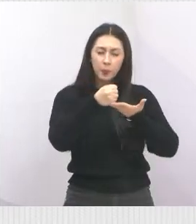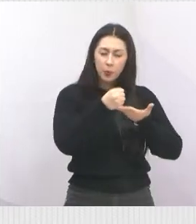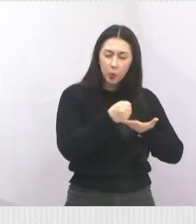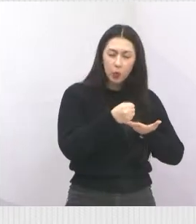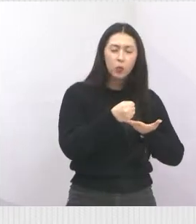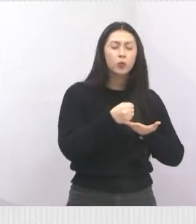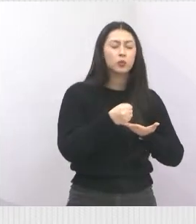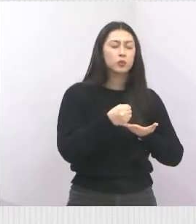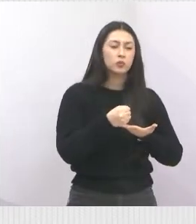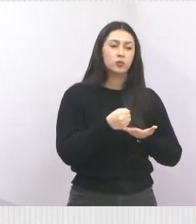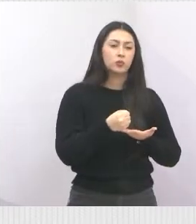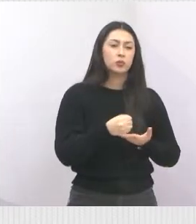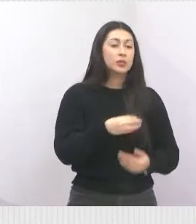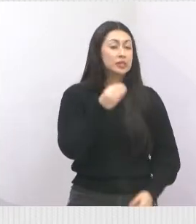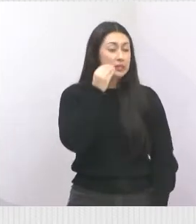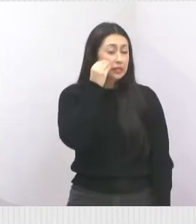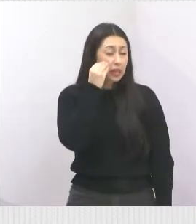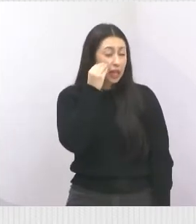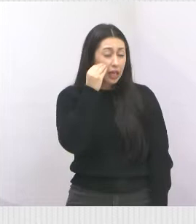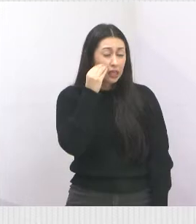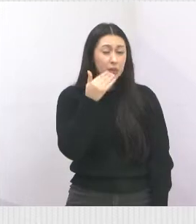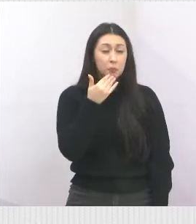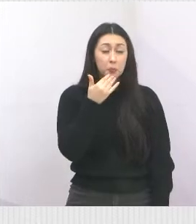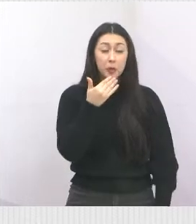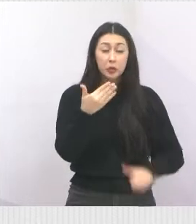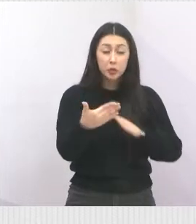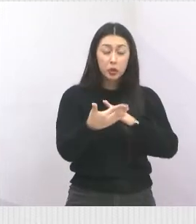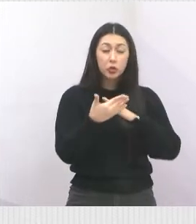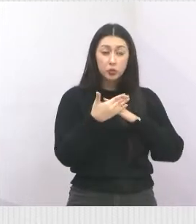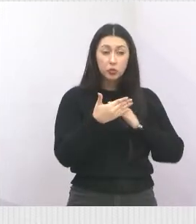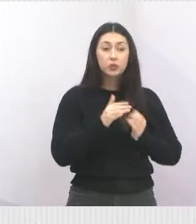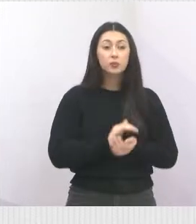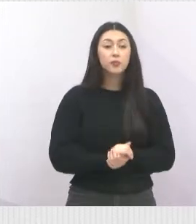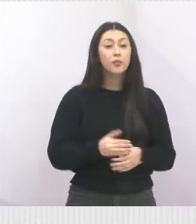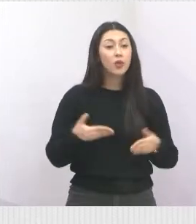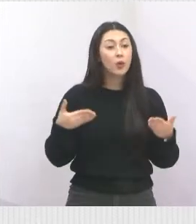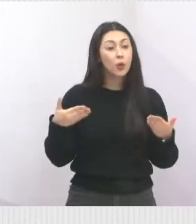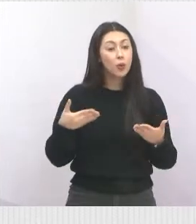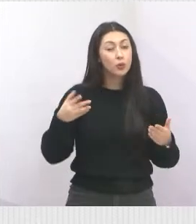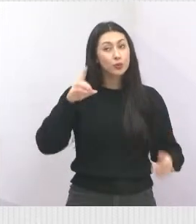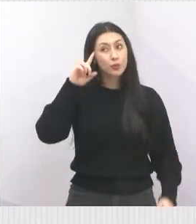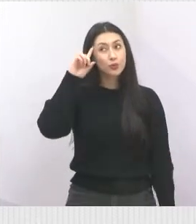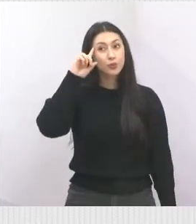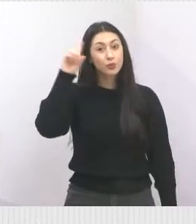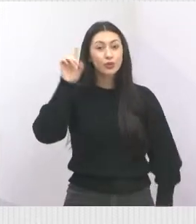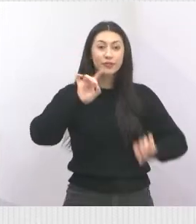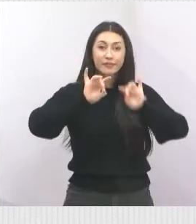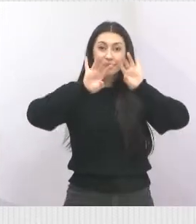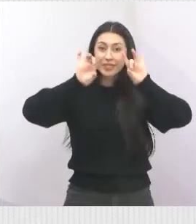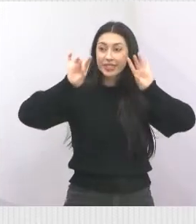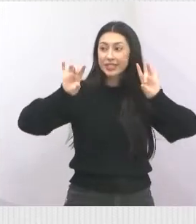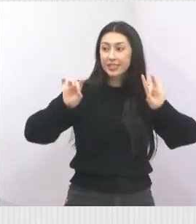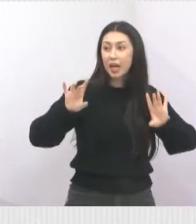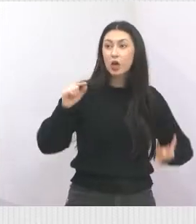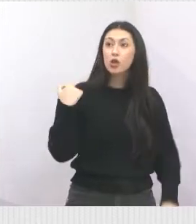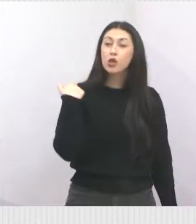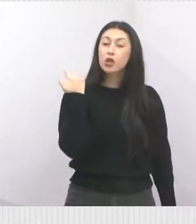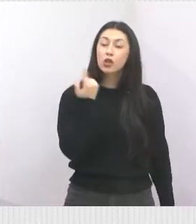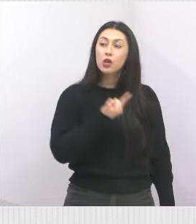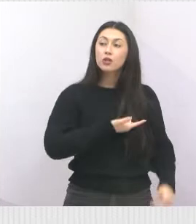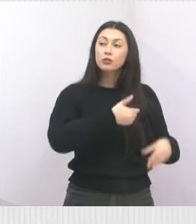confiança busque auxílio E hoje como um dia especial que nós também